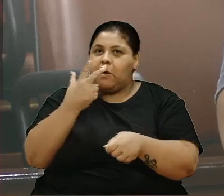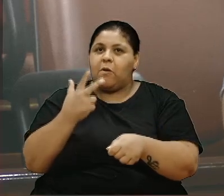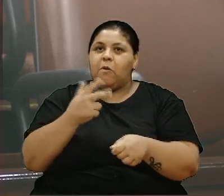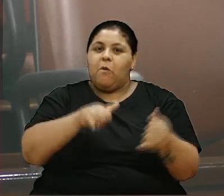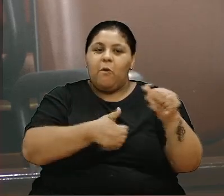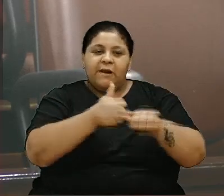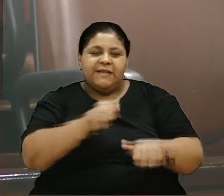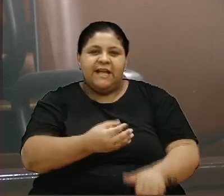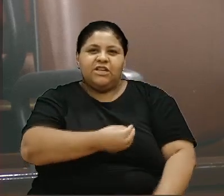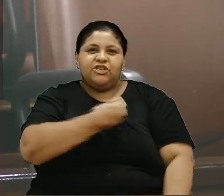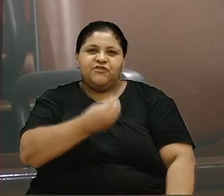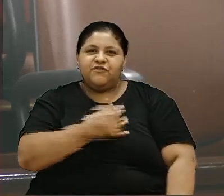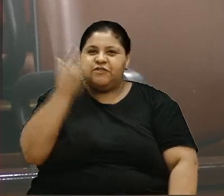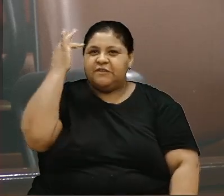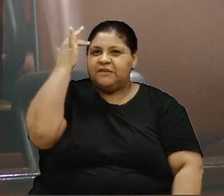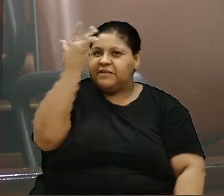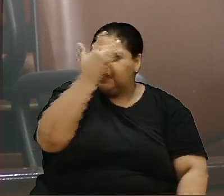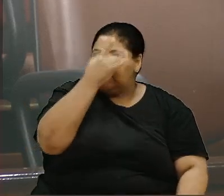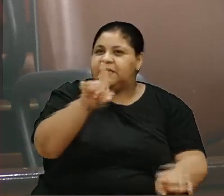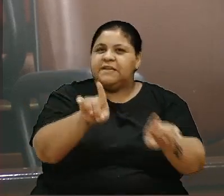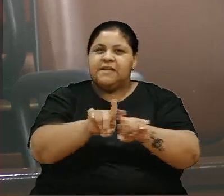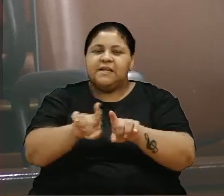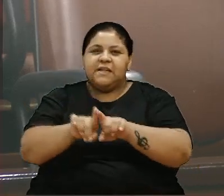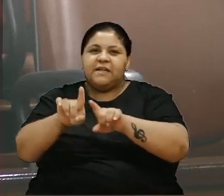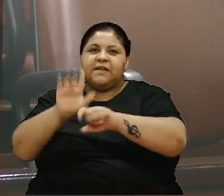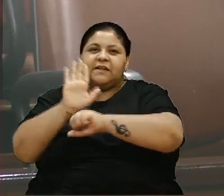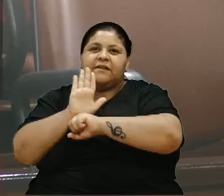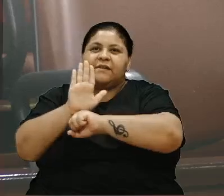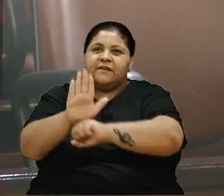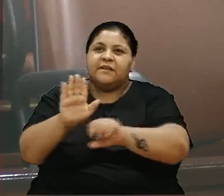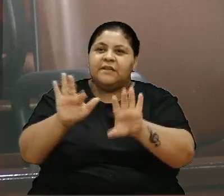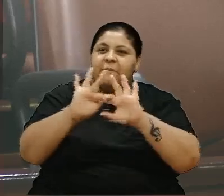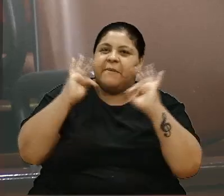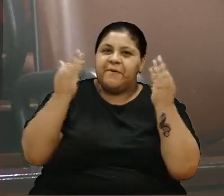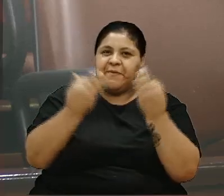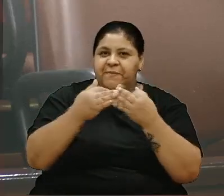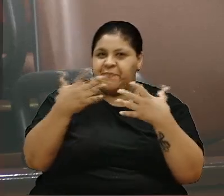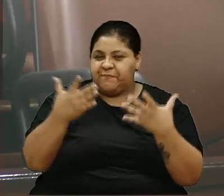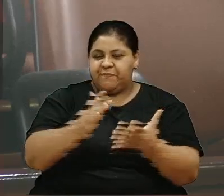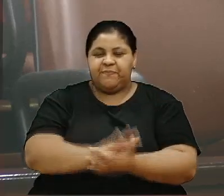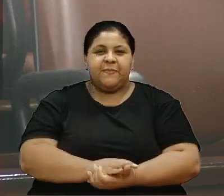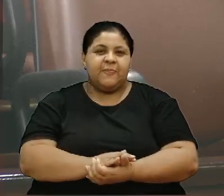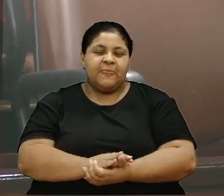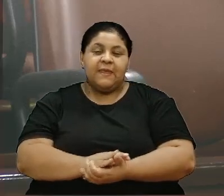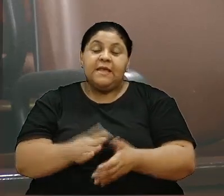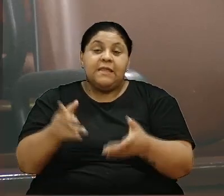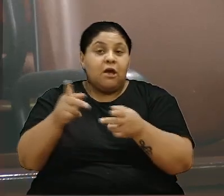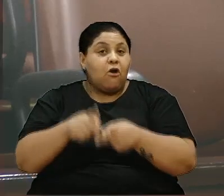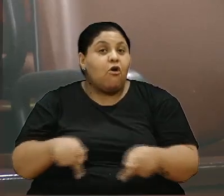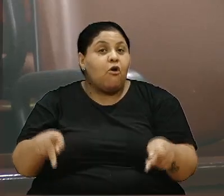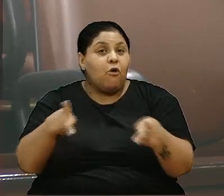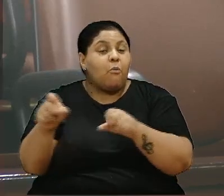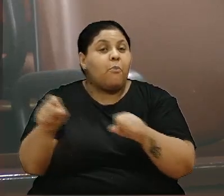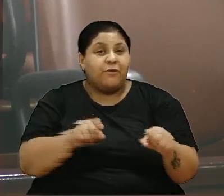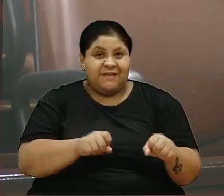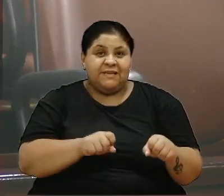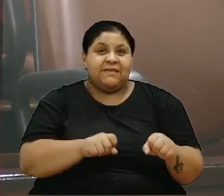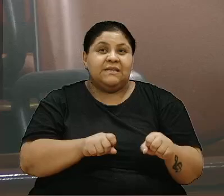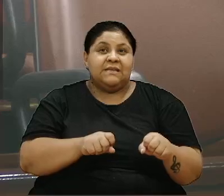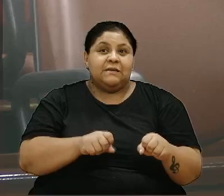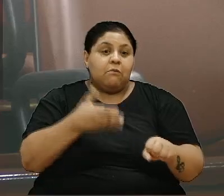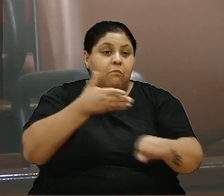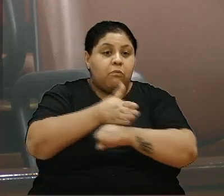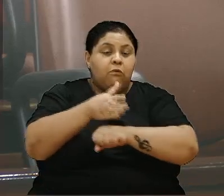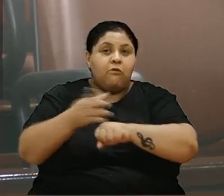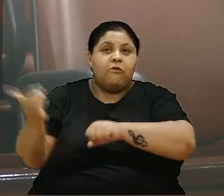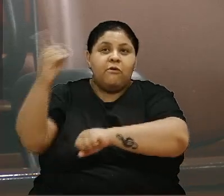saúde mental e investe, né, nas nossas famílias. Então, o povo que puder participar